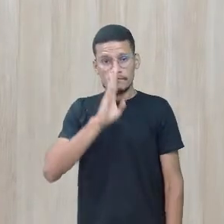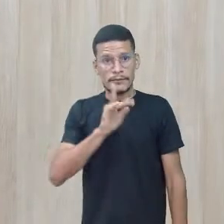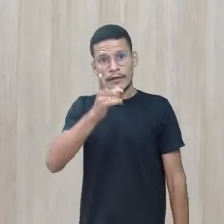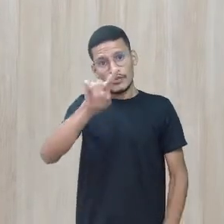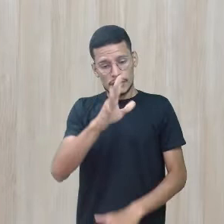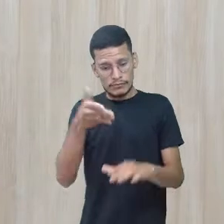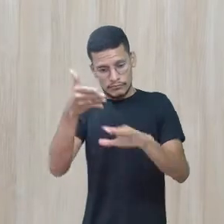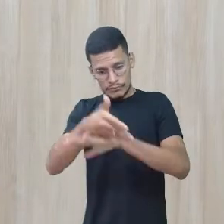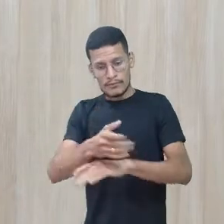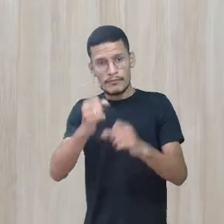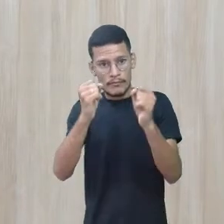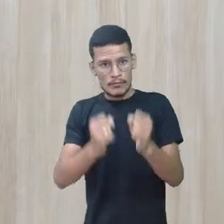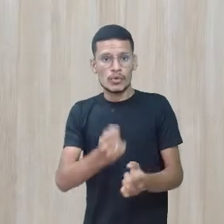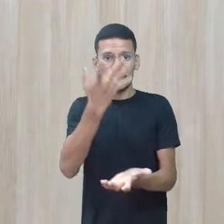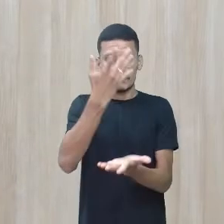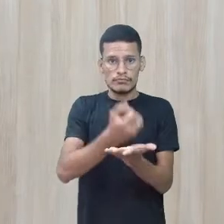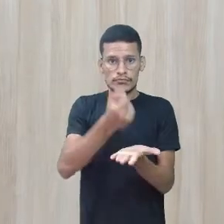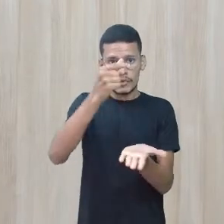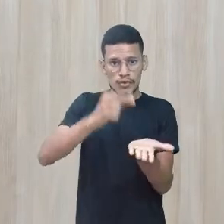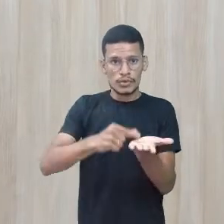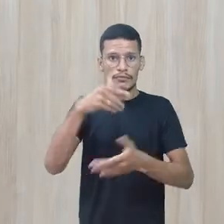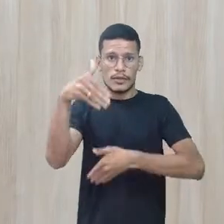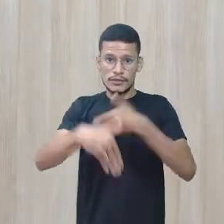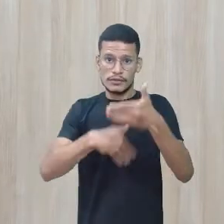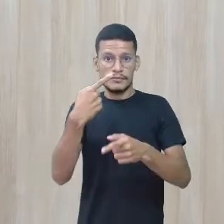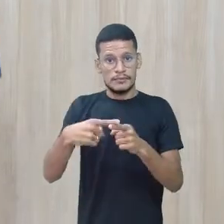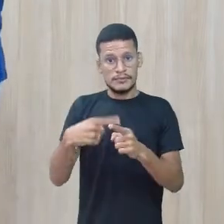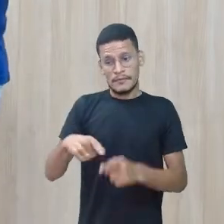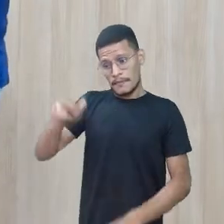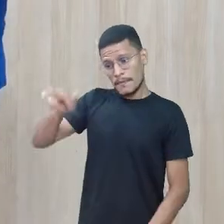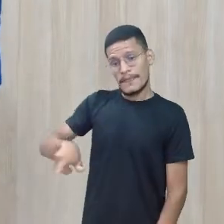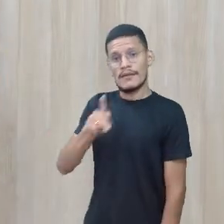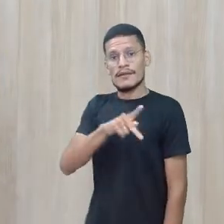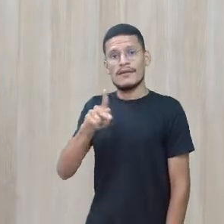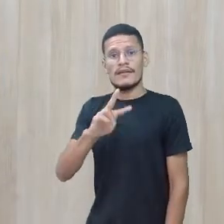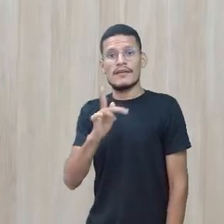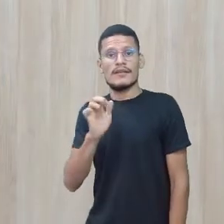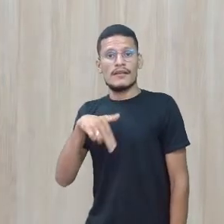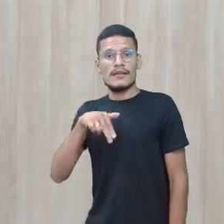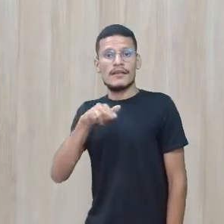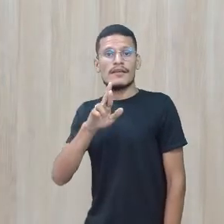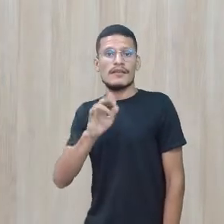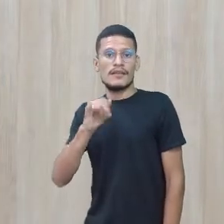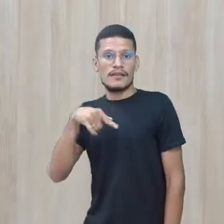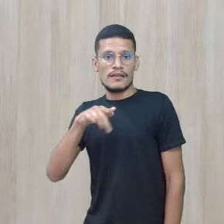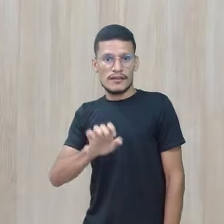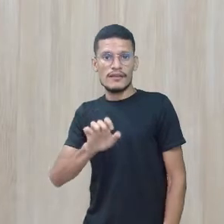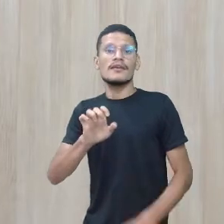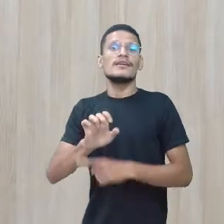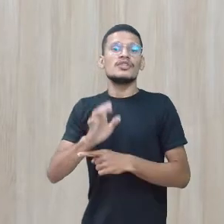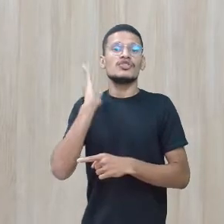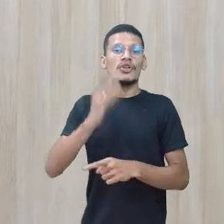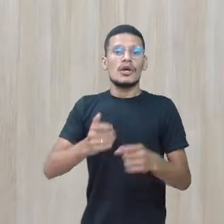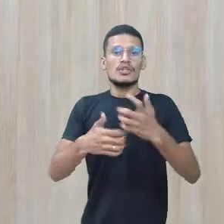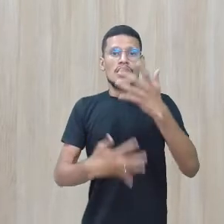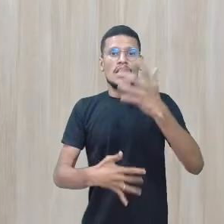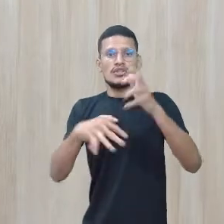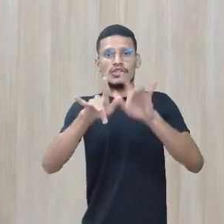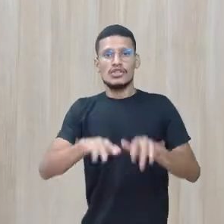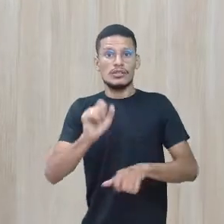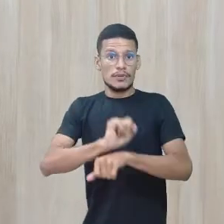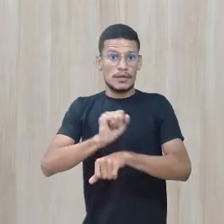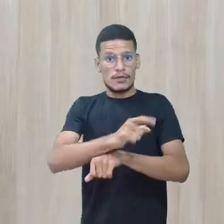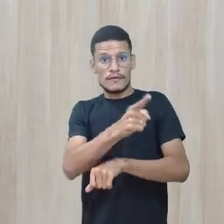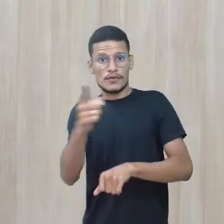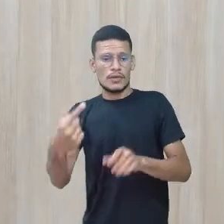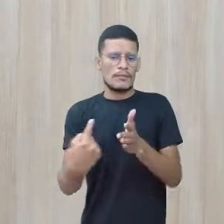faz o download e participa, porque o professor Henrique está ali, ó, no chat esperando vocês aí com perguntas,